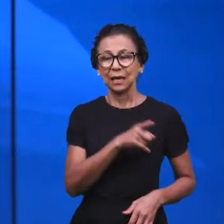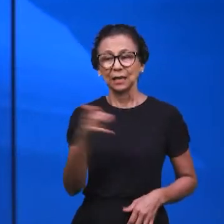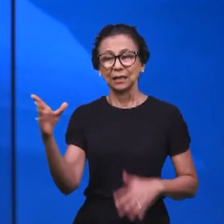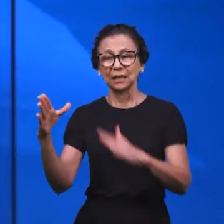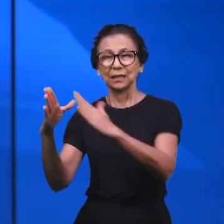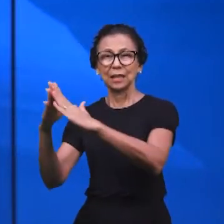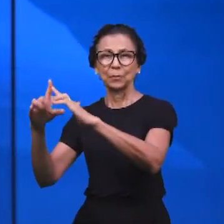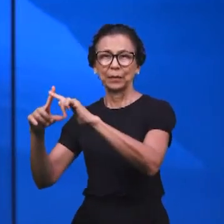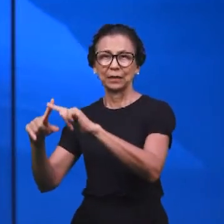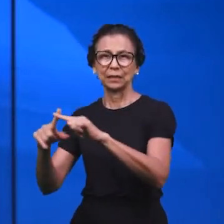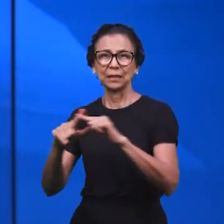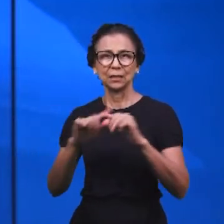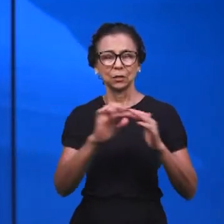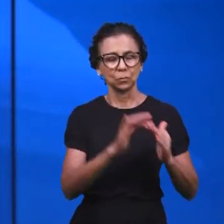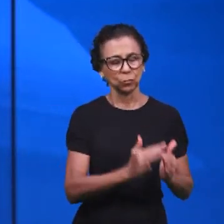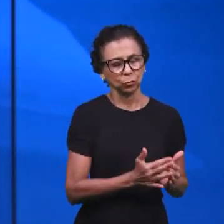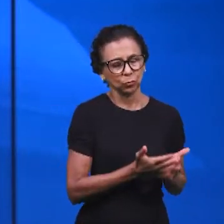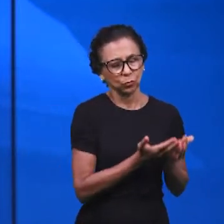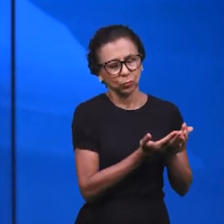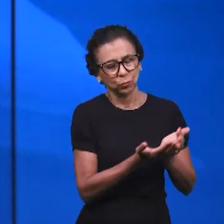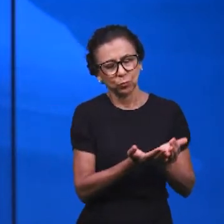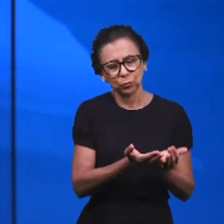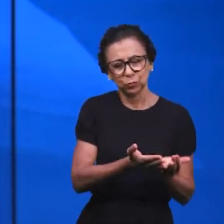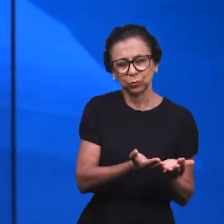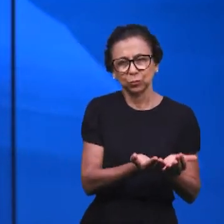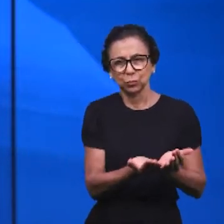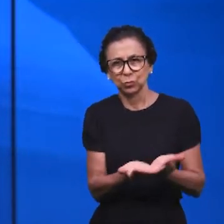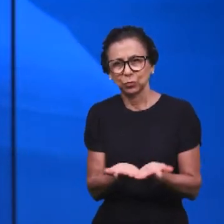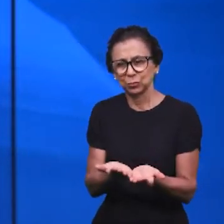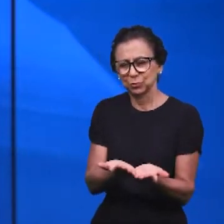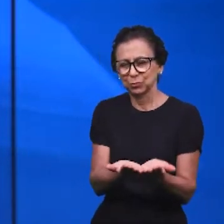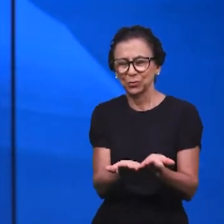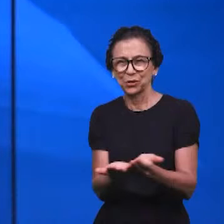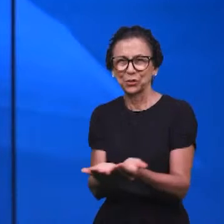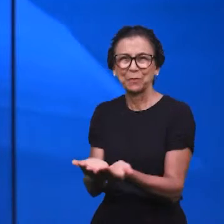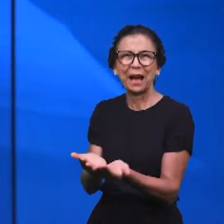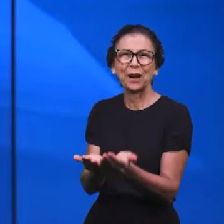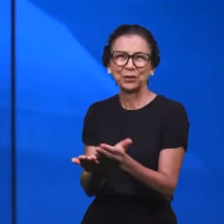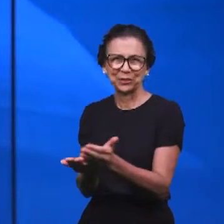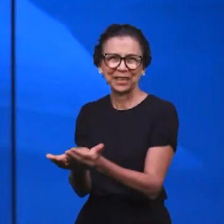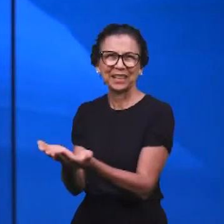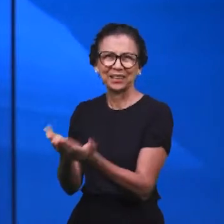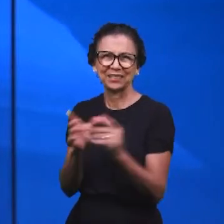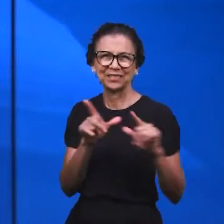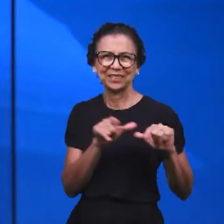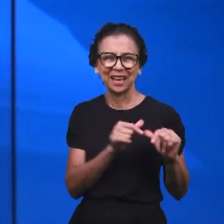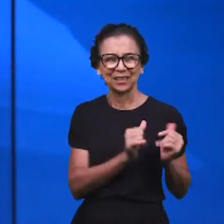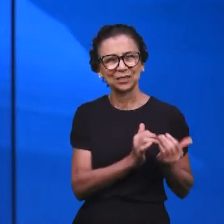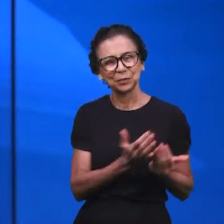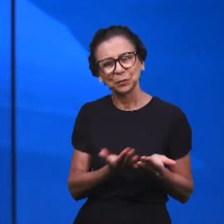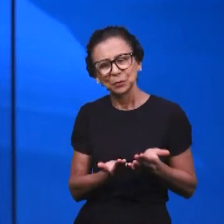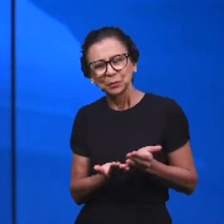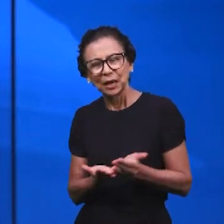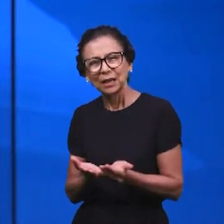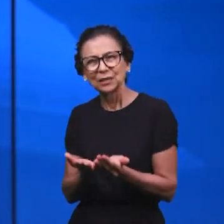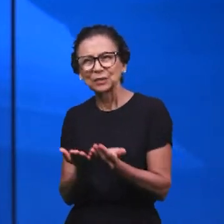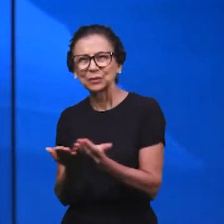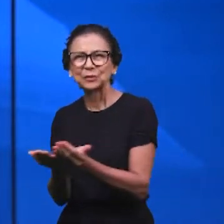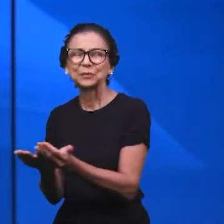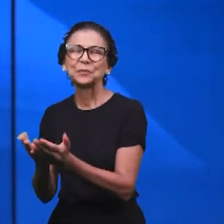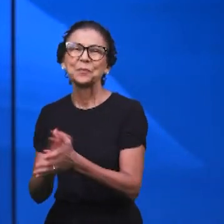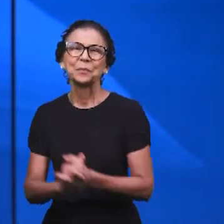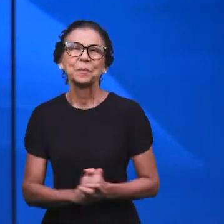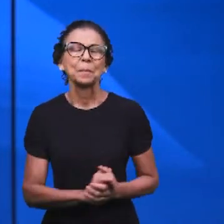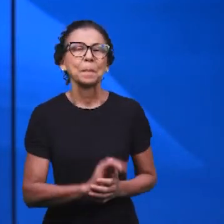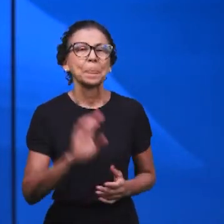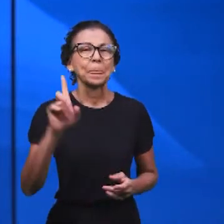pastor Atini, parece que ainda é o pastor da igreja lá, responsável pela igreja de Tabatinga. E vamos ouvir então a resposta das crianças ali. Depois